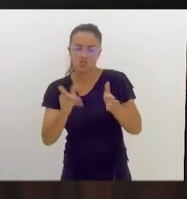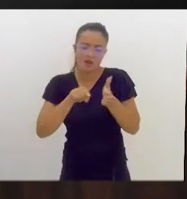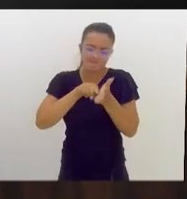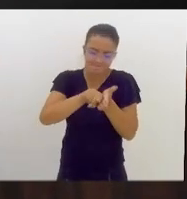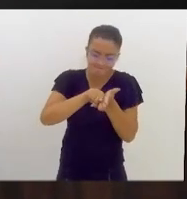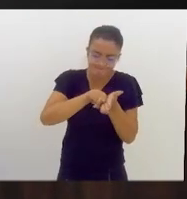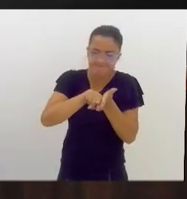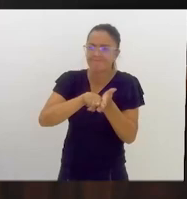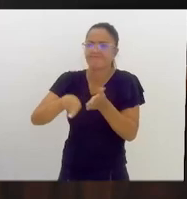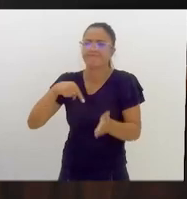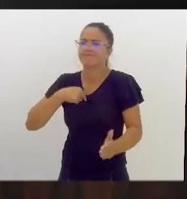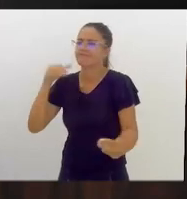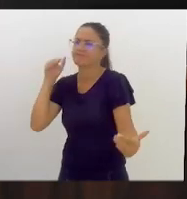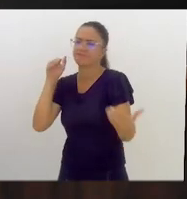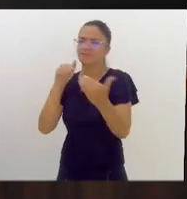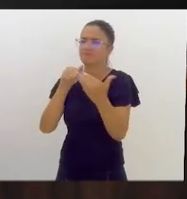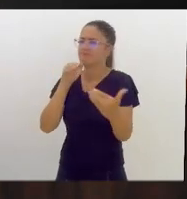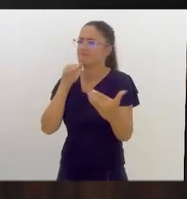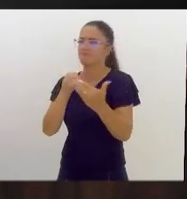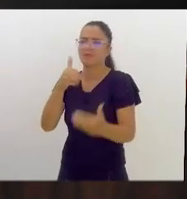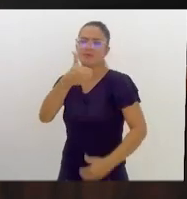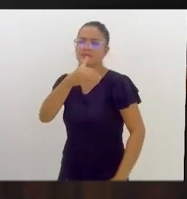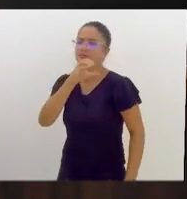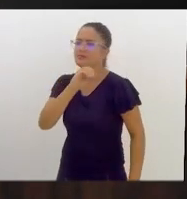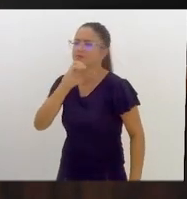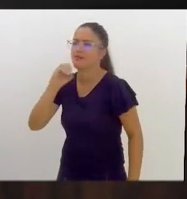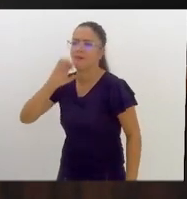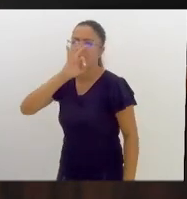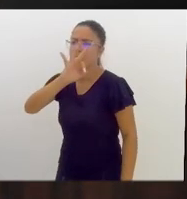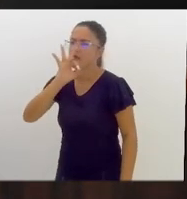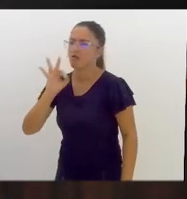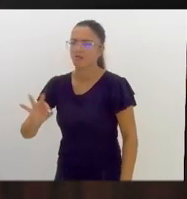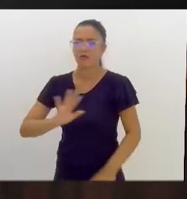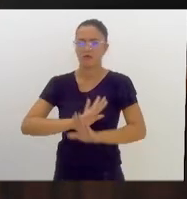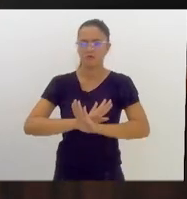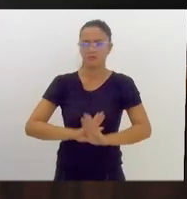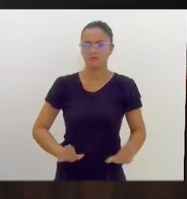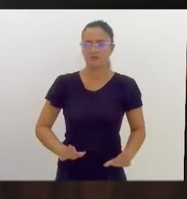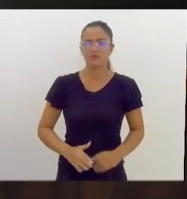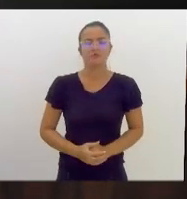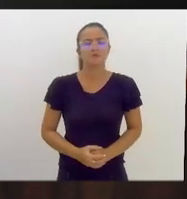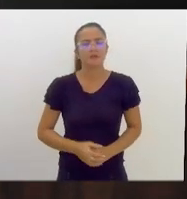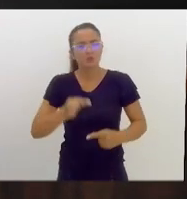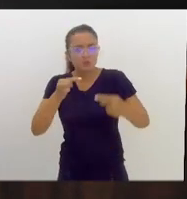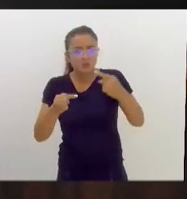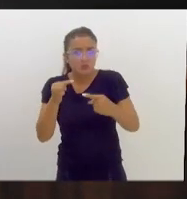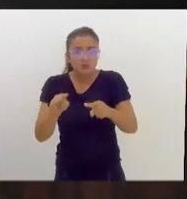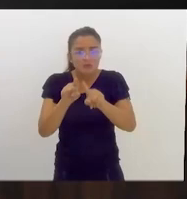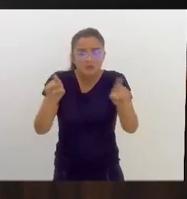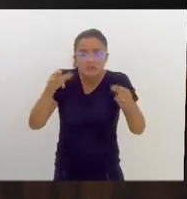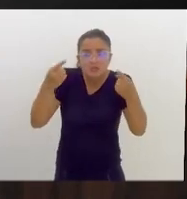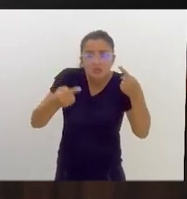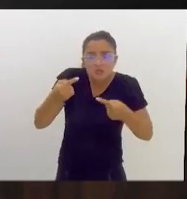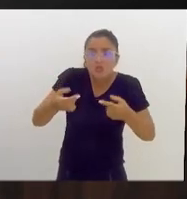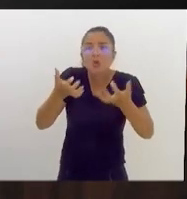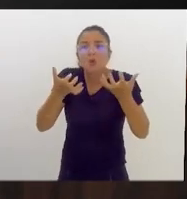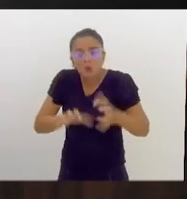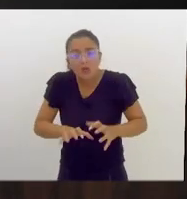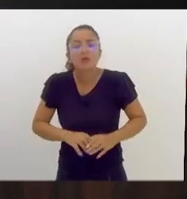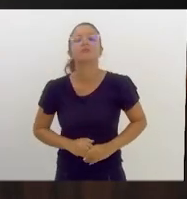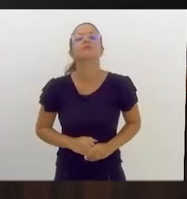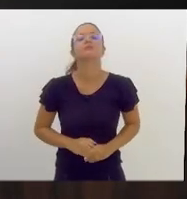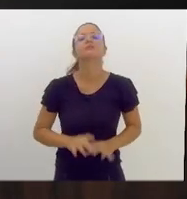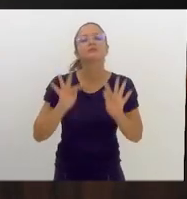concordo em grau, gênero e número. Em discussão, não havendo quem queira discutir,